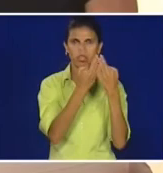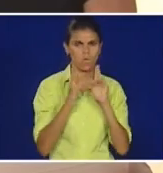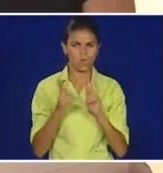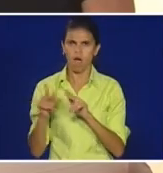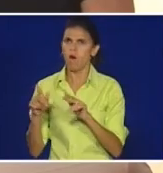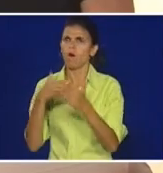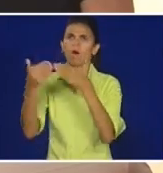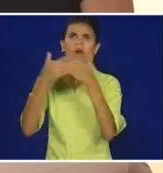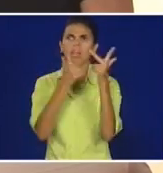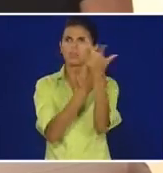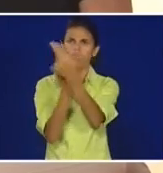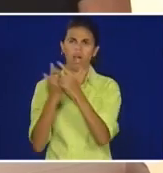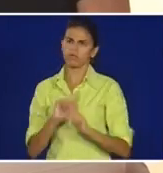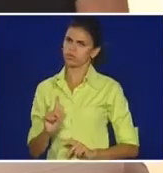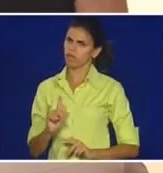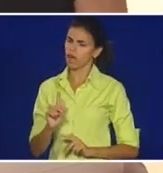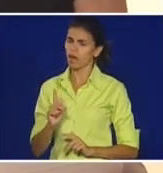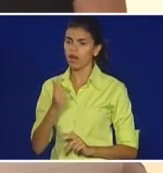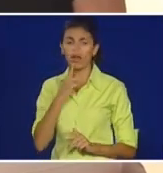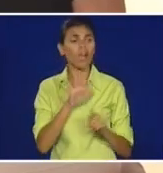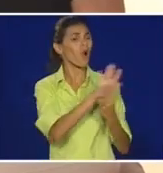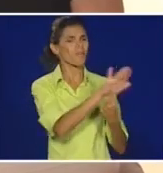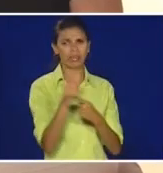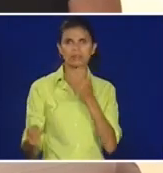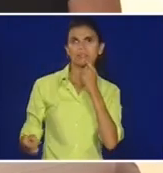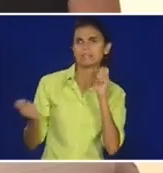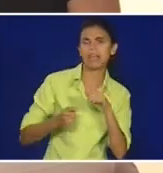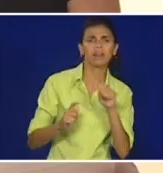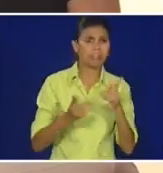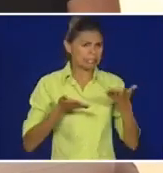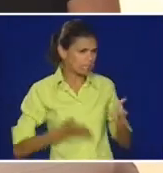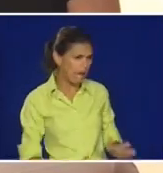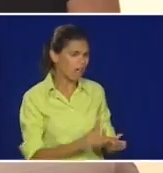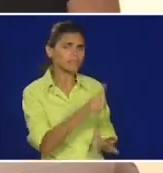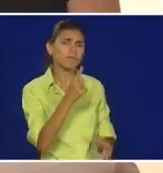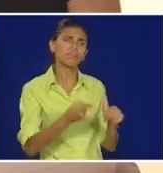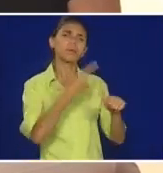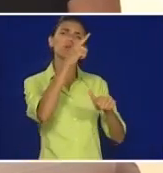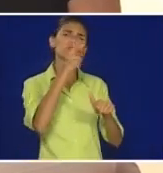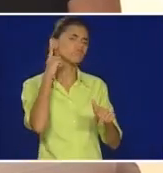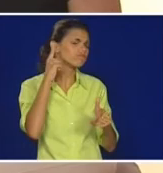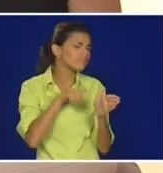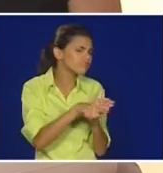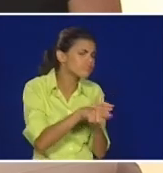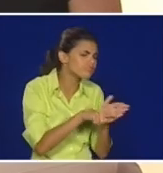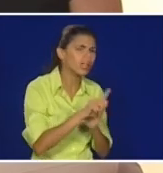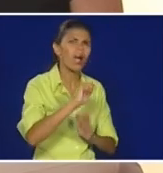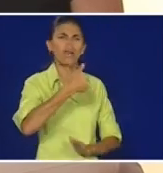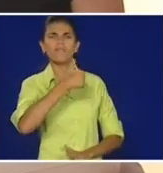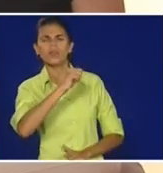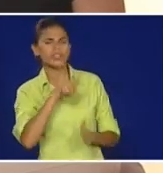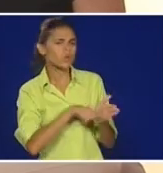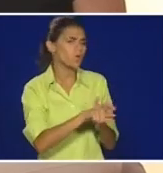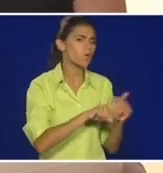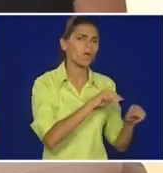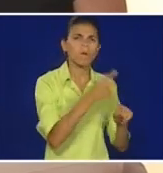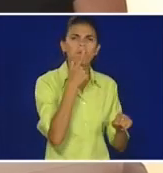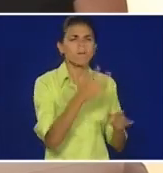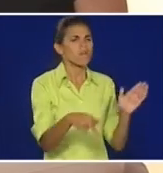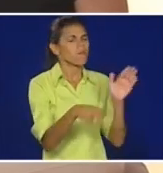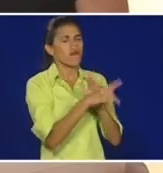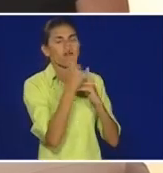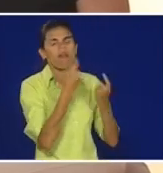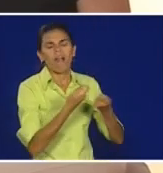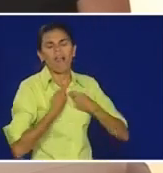é recomendar para todo mundo. Nasce, faz o teste. Essa triagem é um santo remédio. Quanto mais cedo se descobre